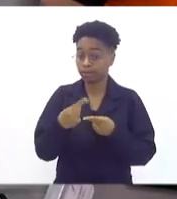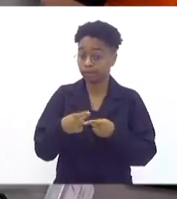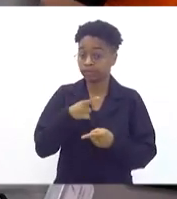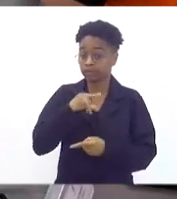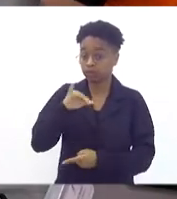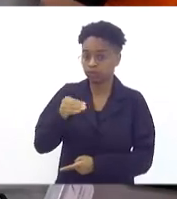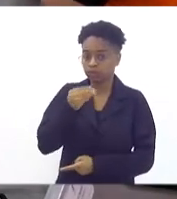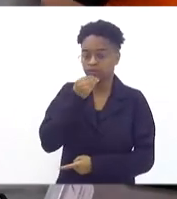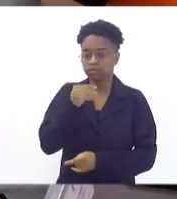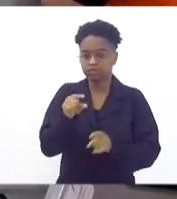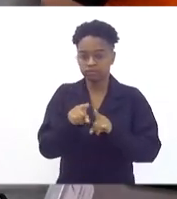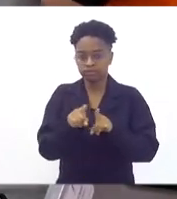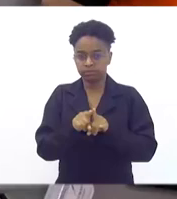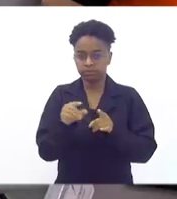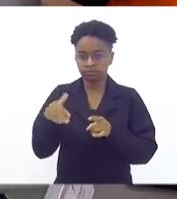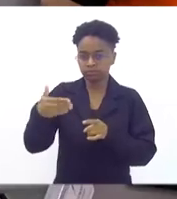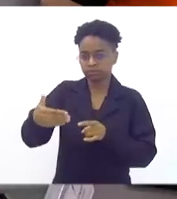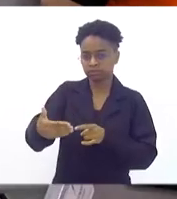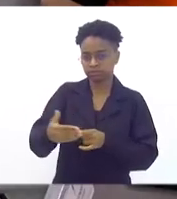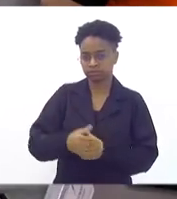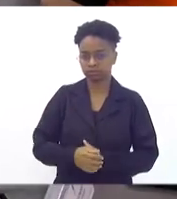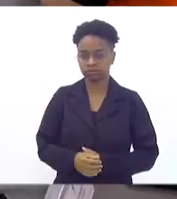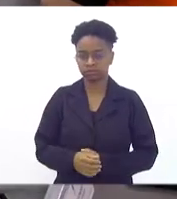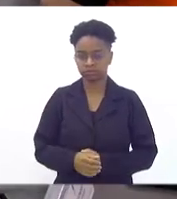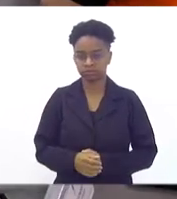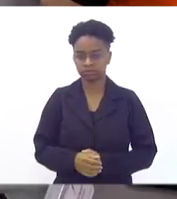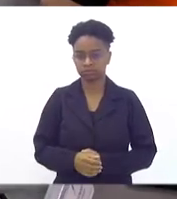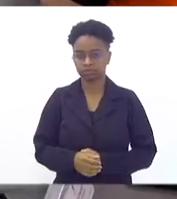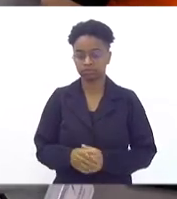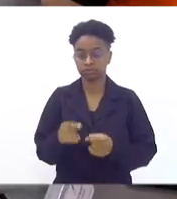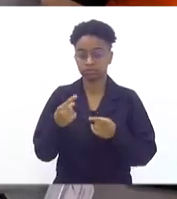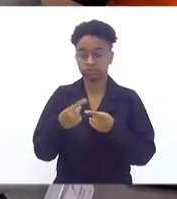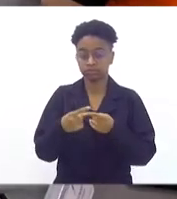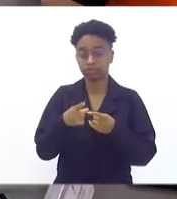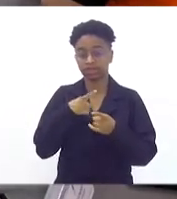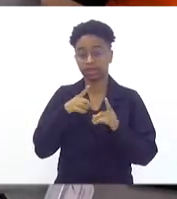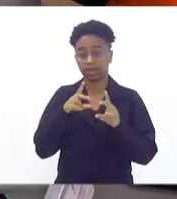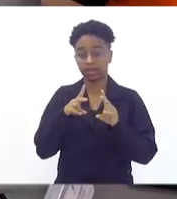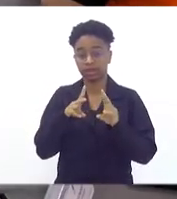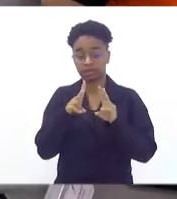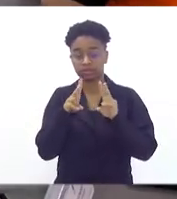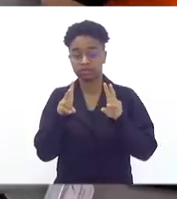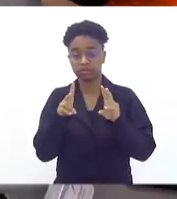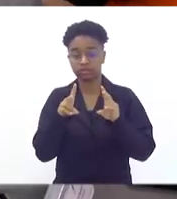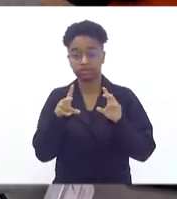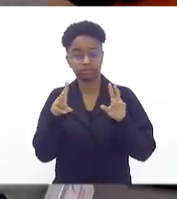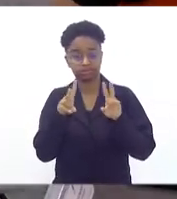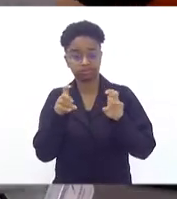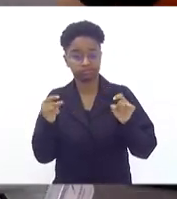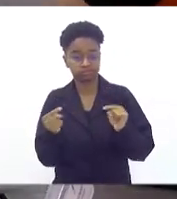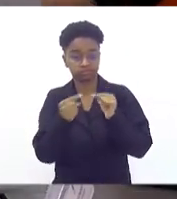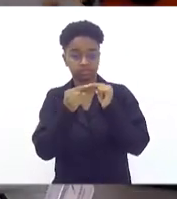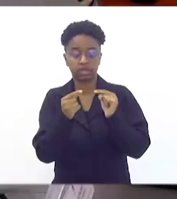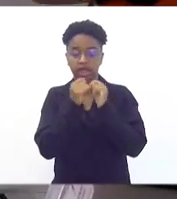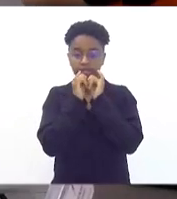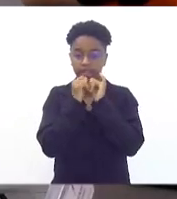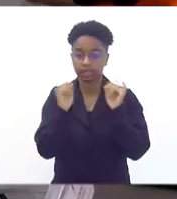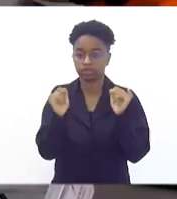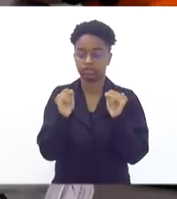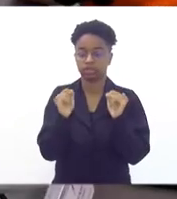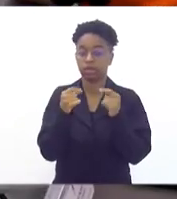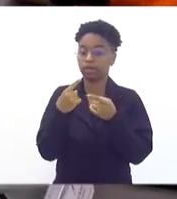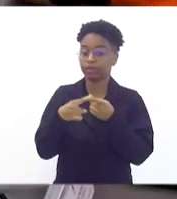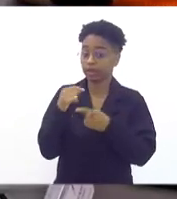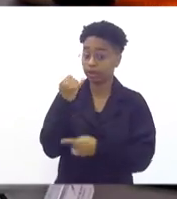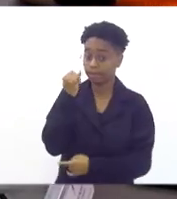uma janela de oportunidade pois falo do gás com relação à questão da Matriz é da energia elétrica que é tão quão importante